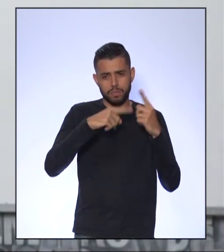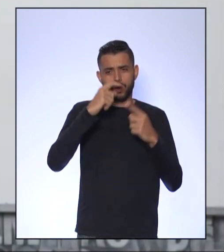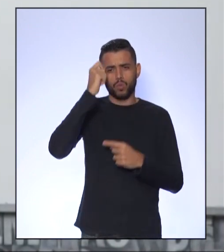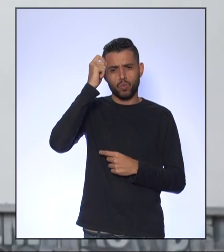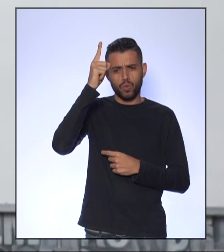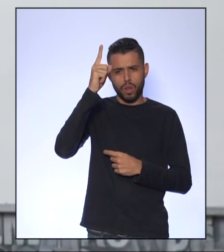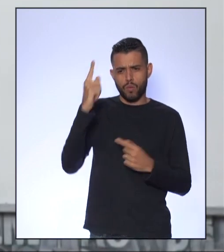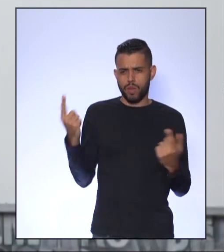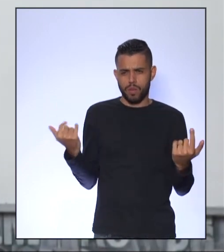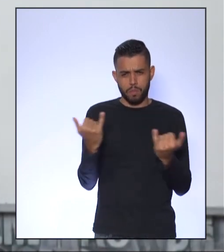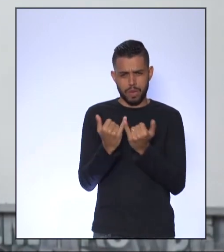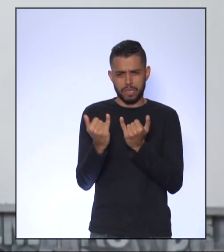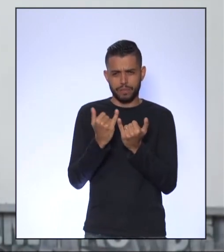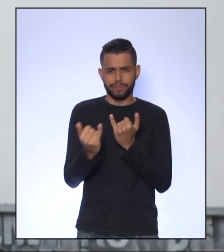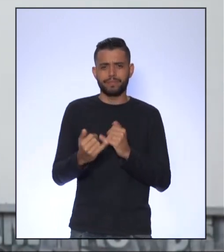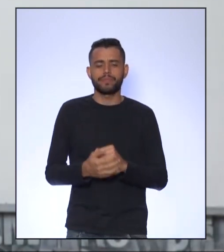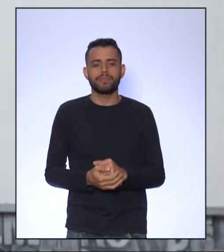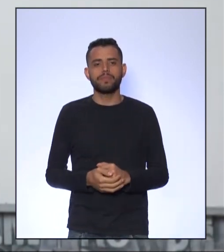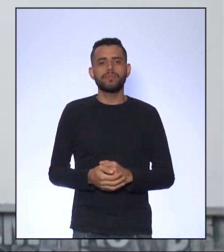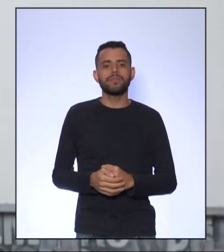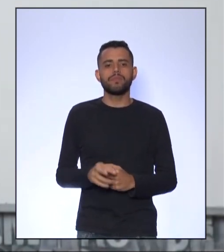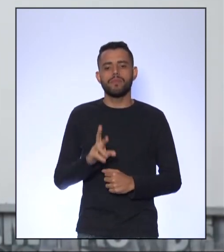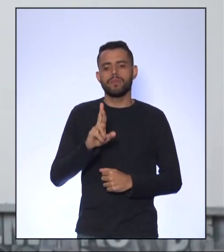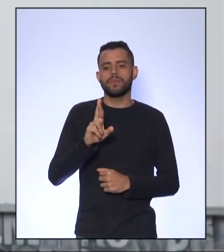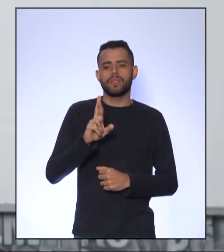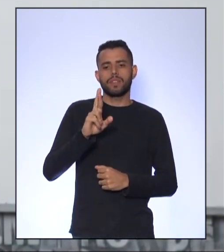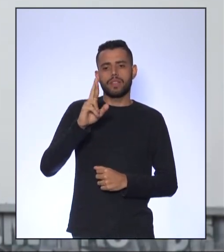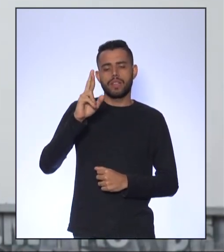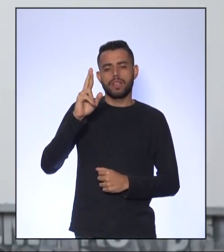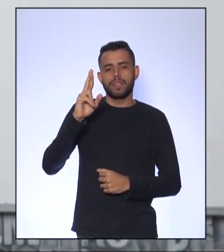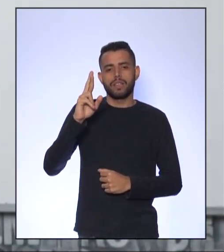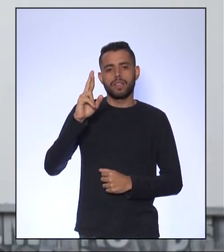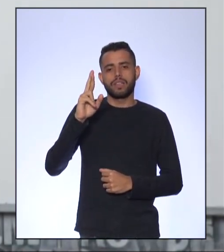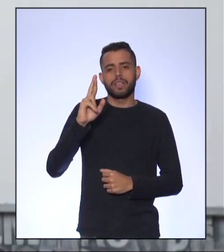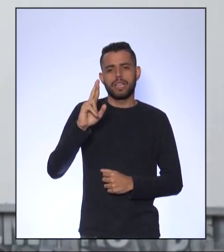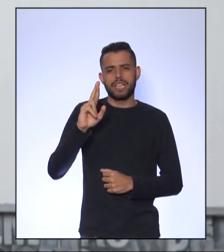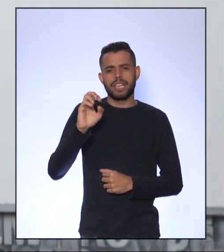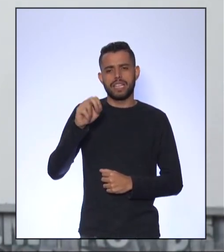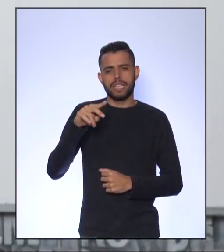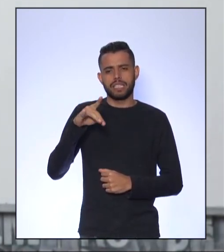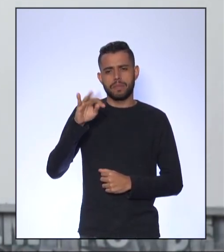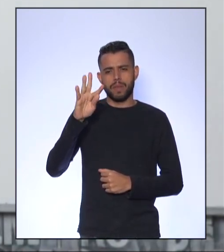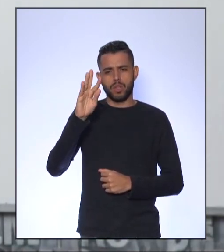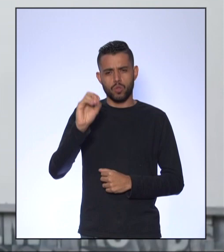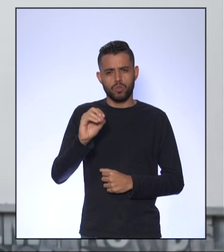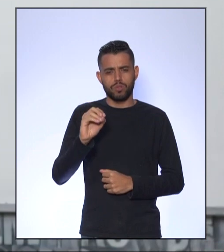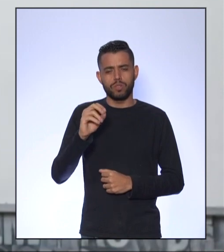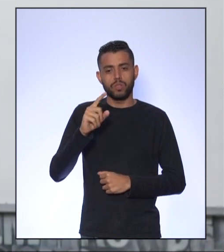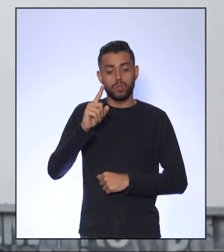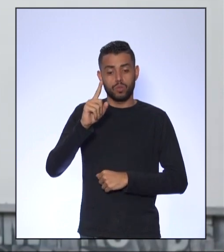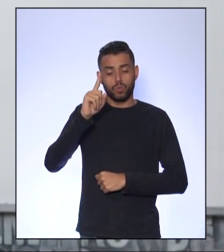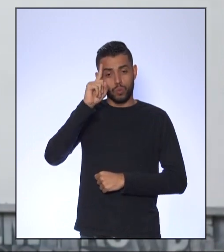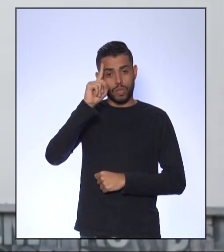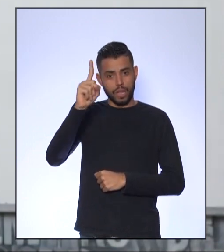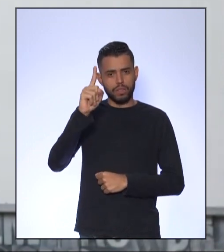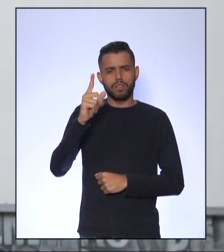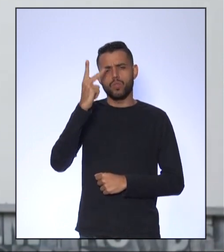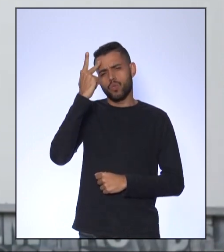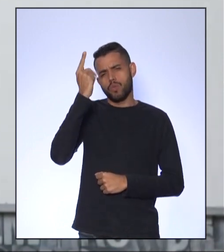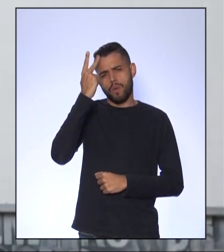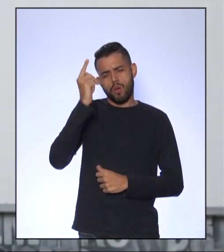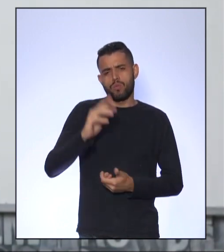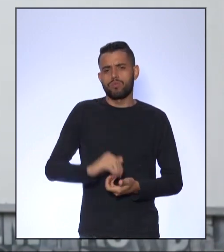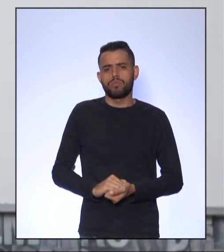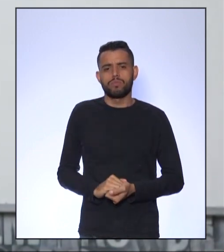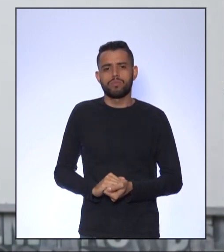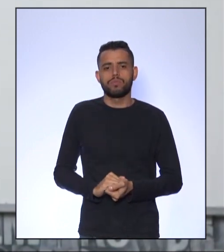Gabriel, se vier renascimento e a datação, normal, tá? Normal. Não é comum,